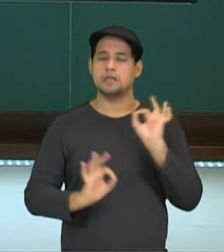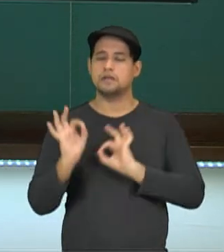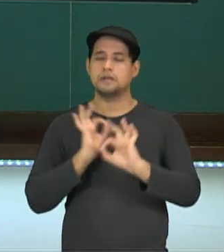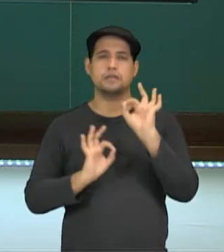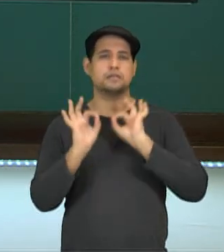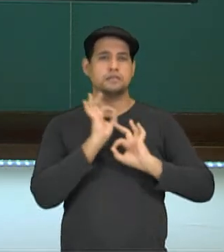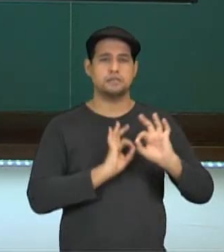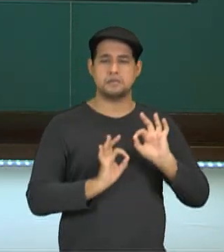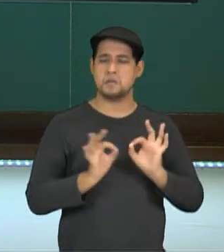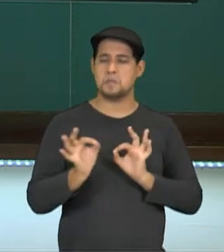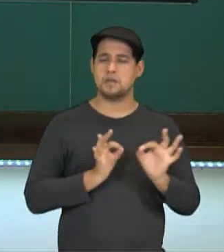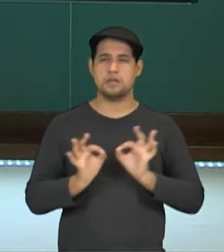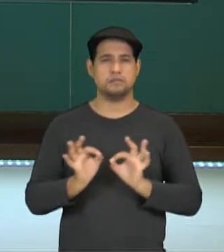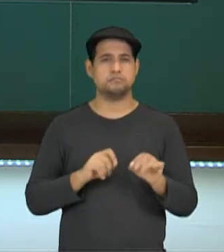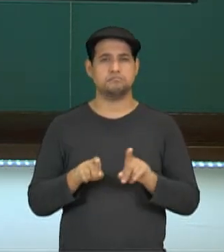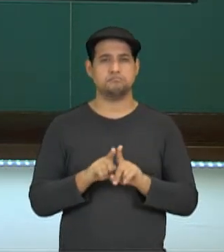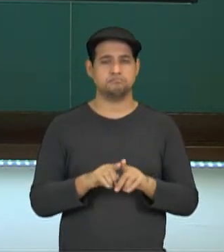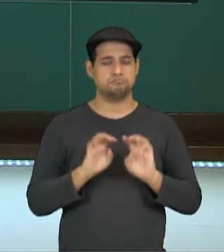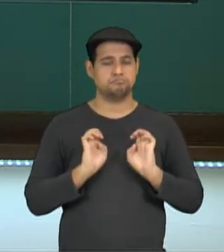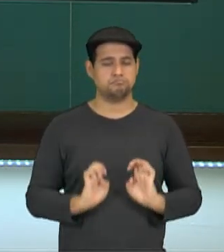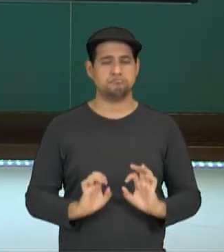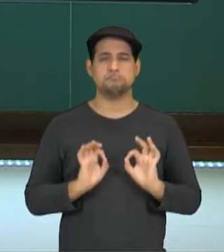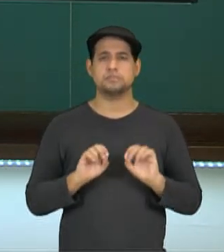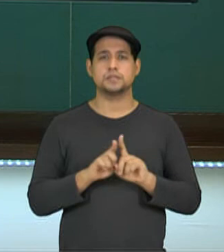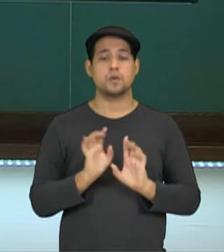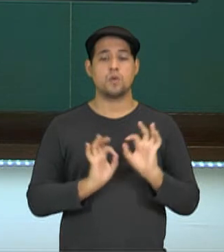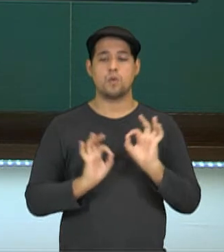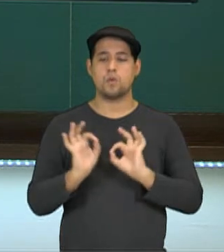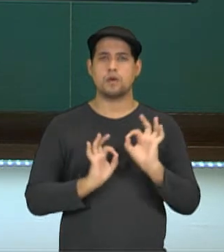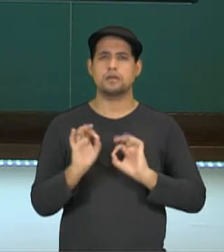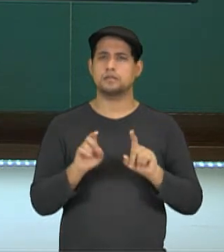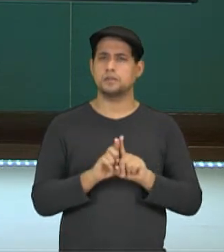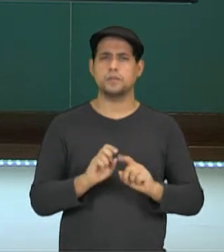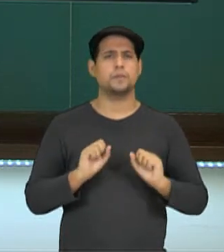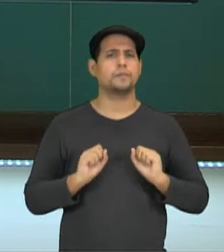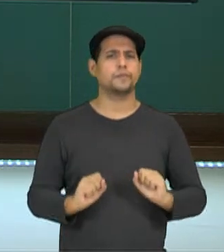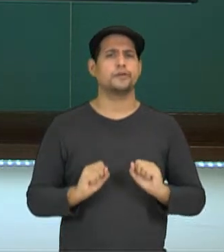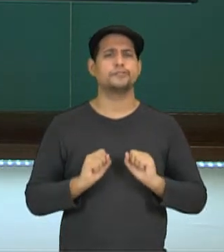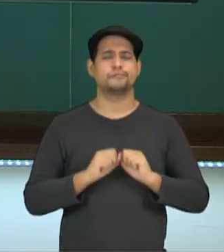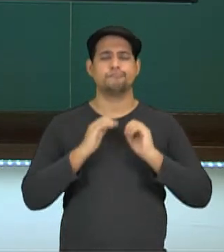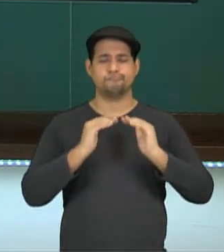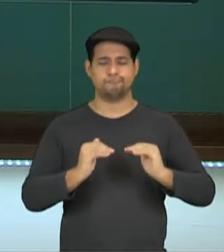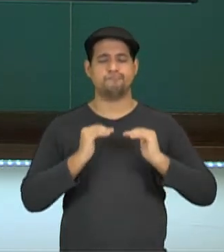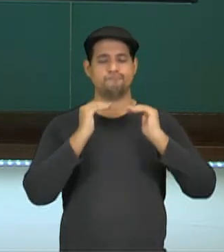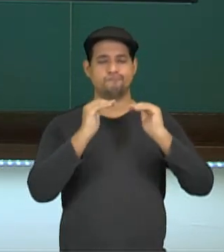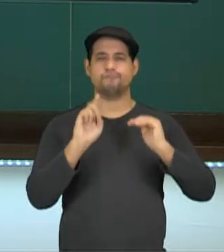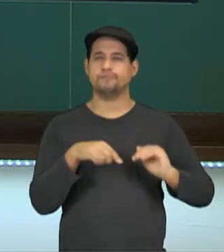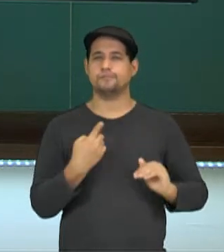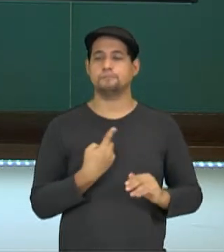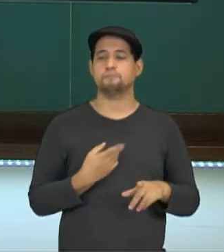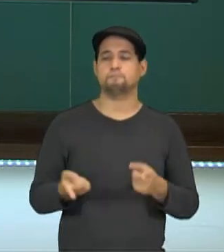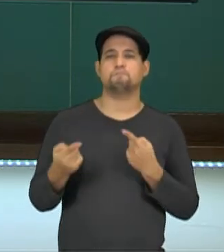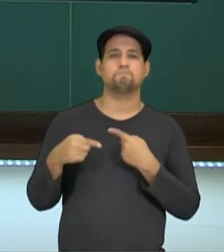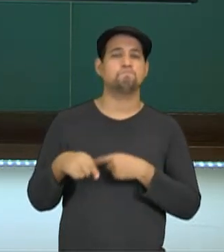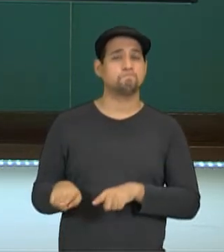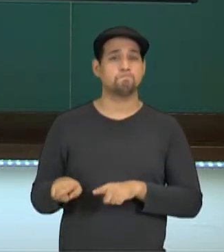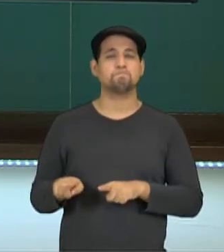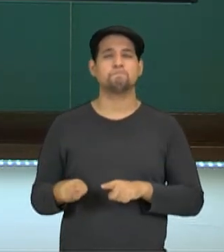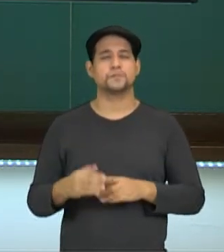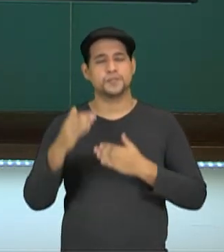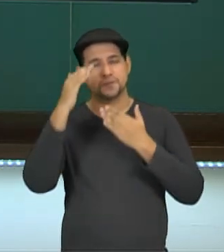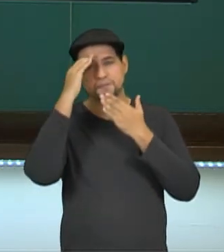organização, planejamento, disciplina, ordem, né? Podemos superar os nossos desafios.